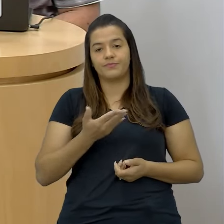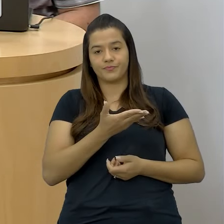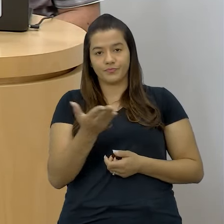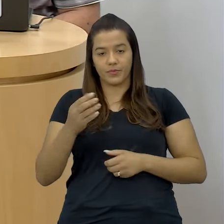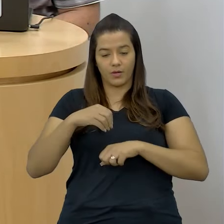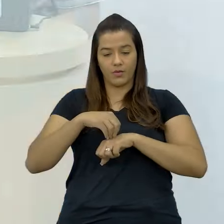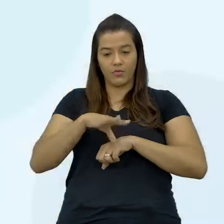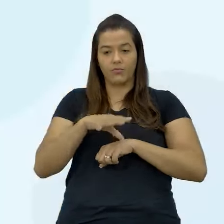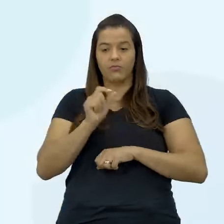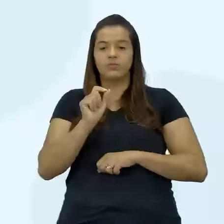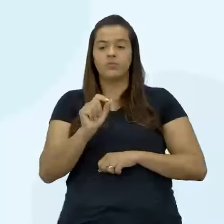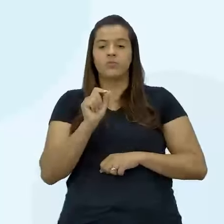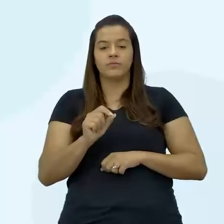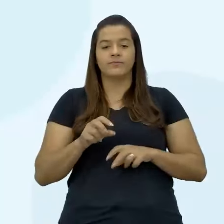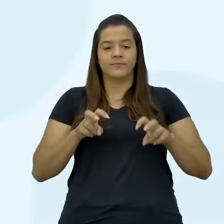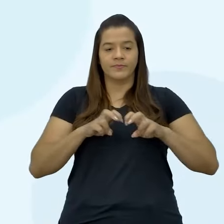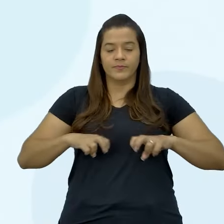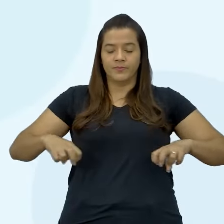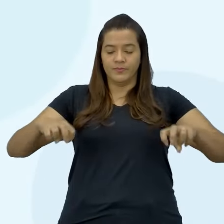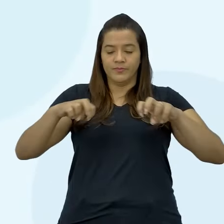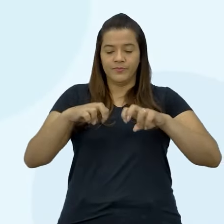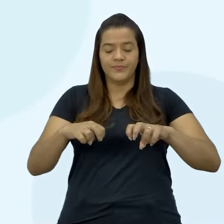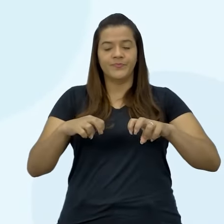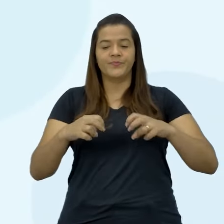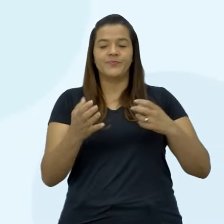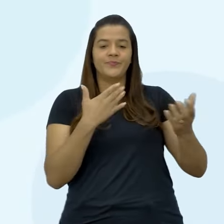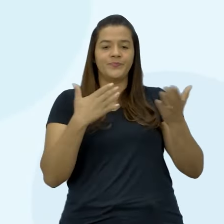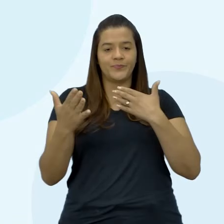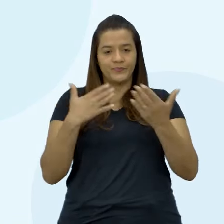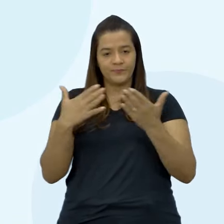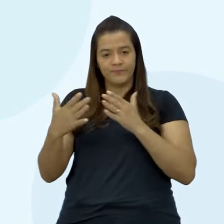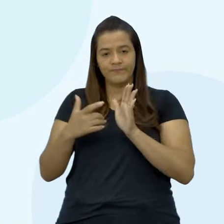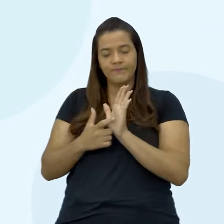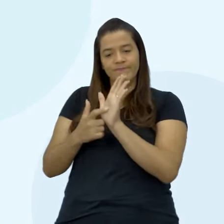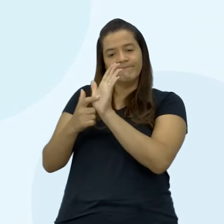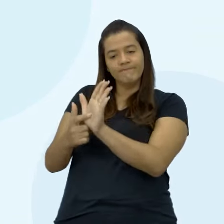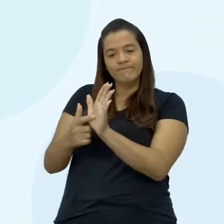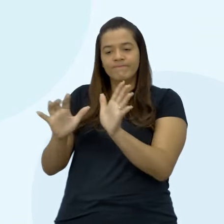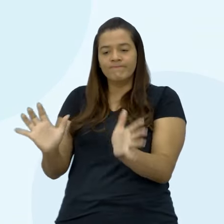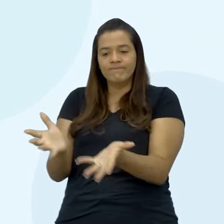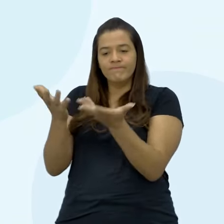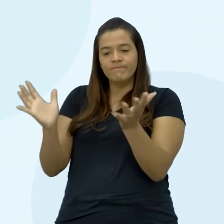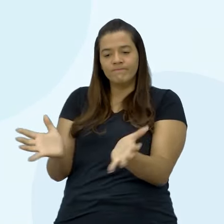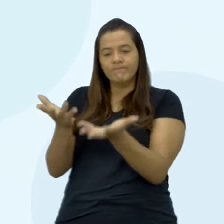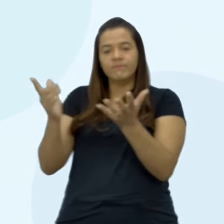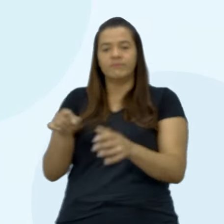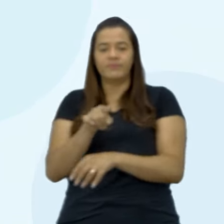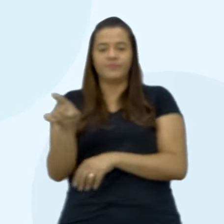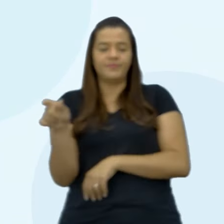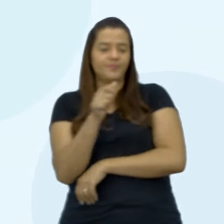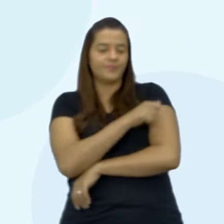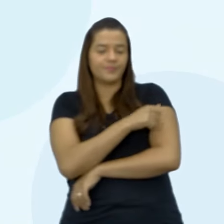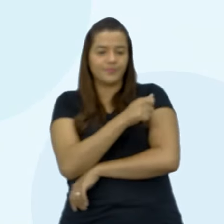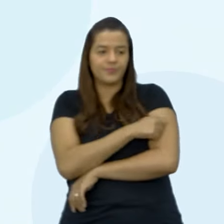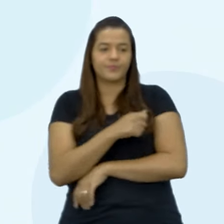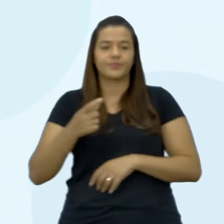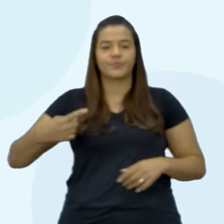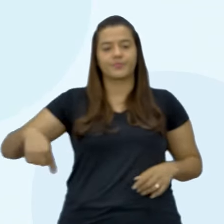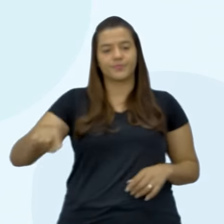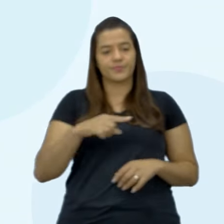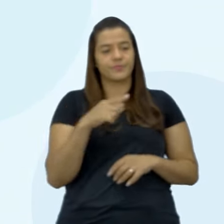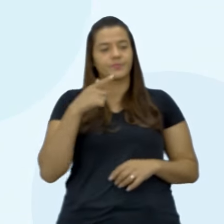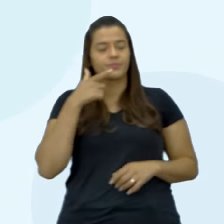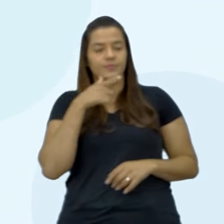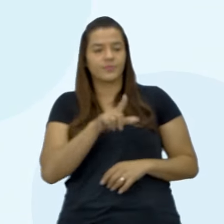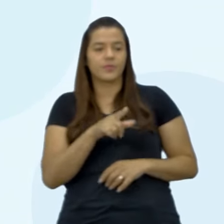de conversa, após a sua apresentação pessoal, incentive os estudantes a expressar suas expectativas